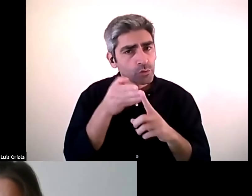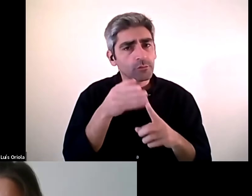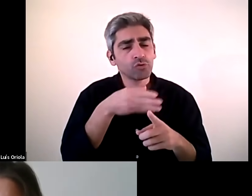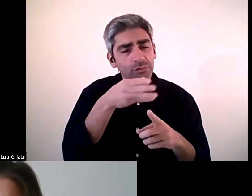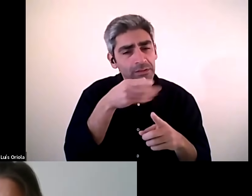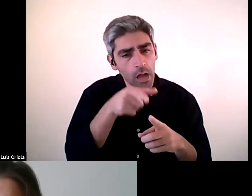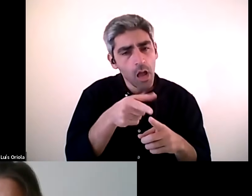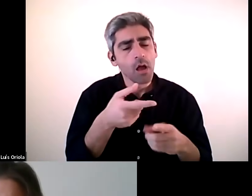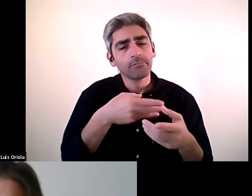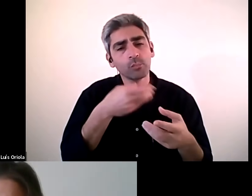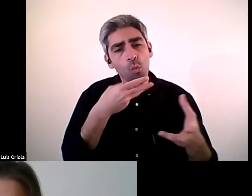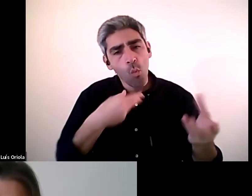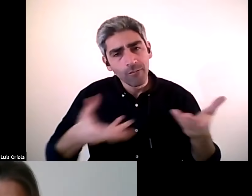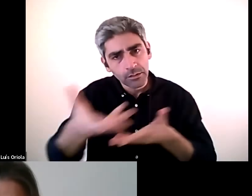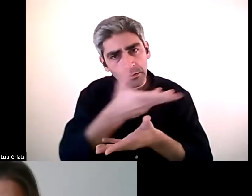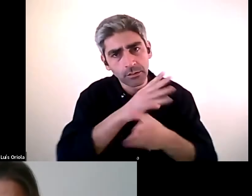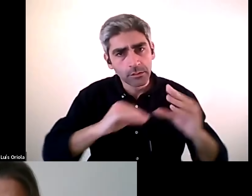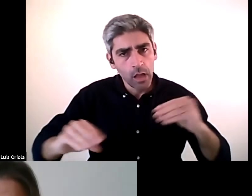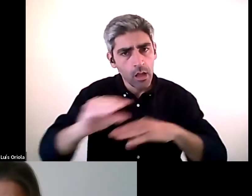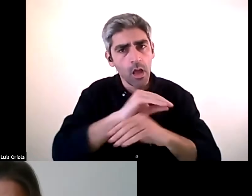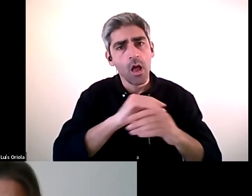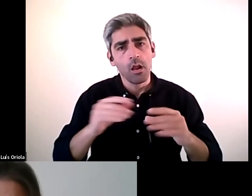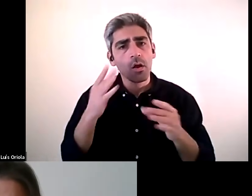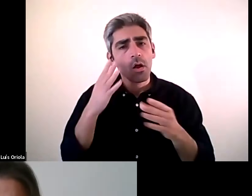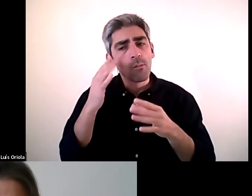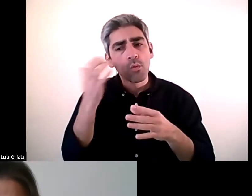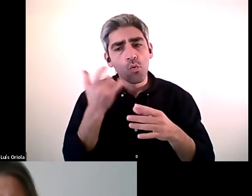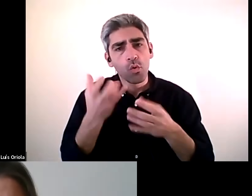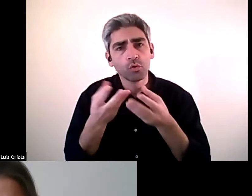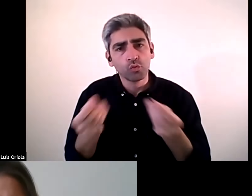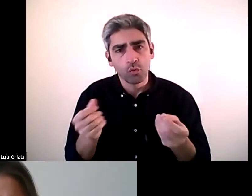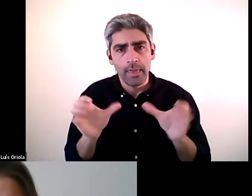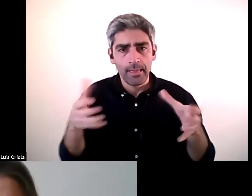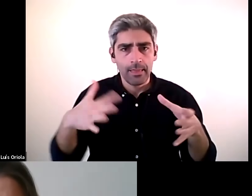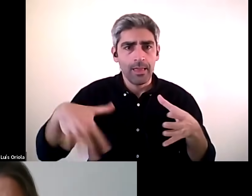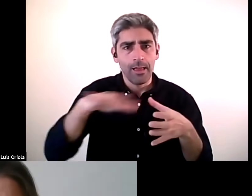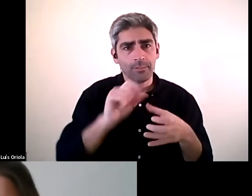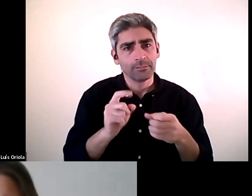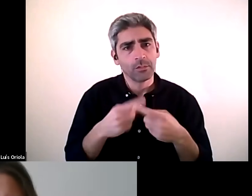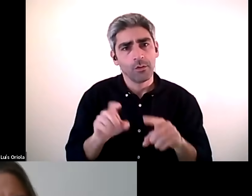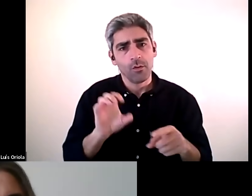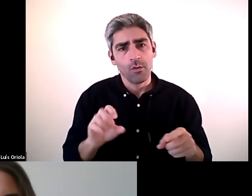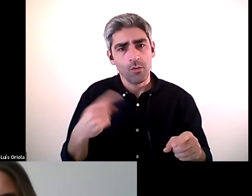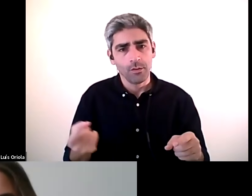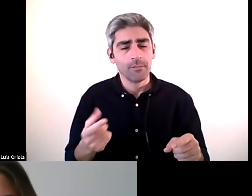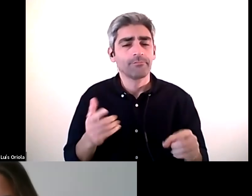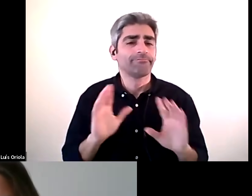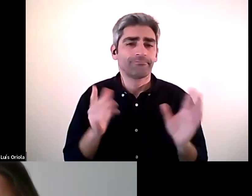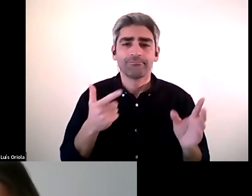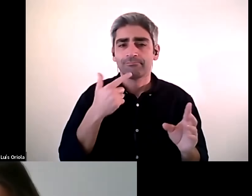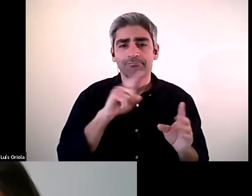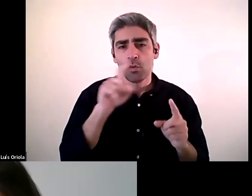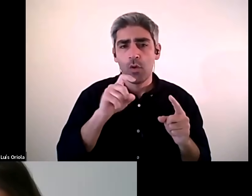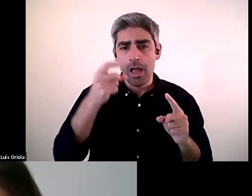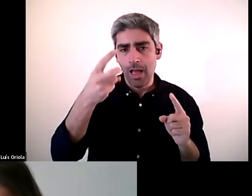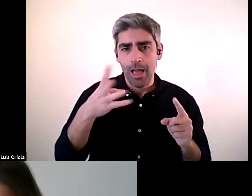explicado, conversado e encontrado soluções em equipa. Isso já é outra coisa. Muito bem, nós temos há aqui